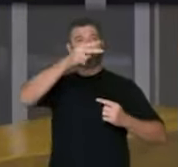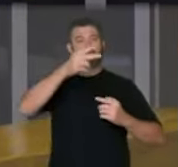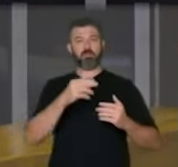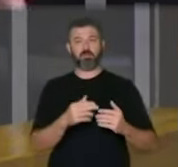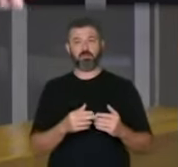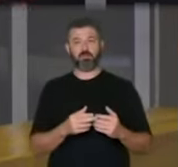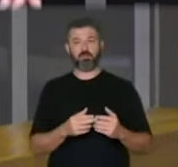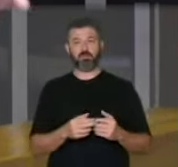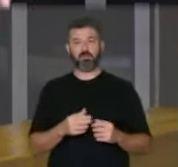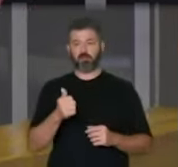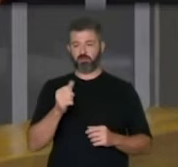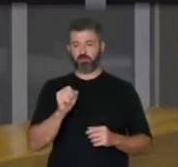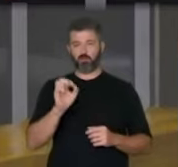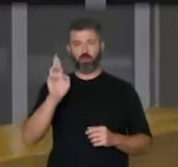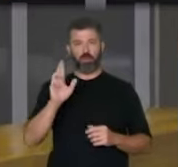deu